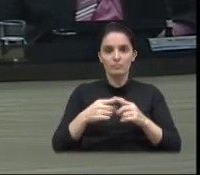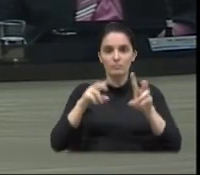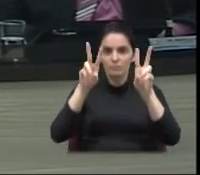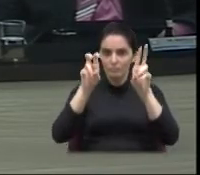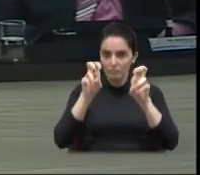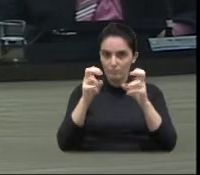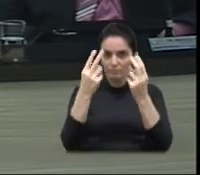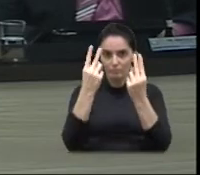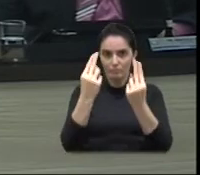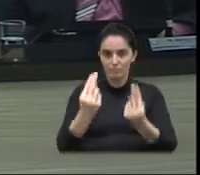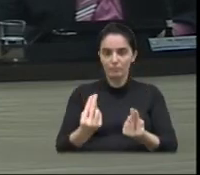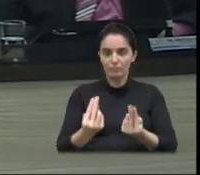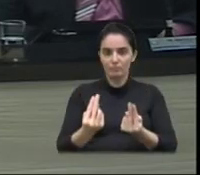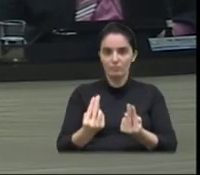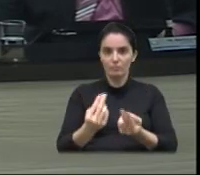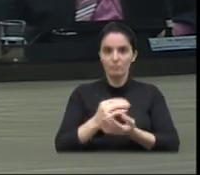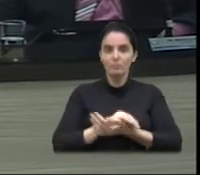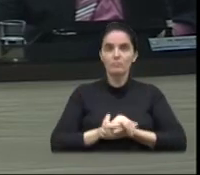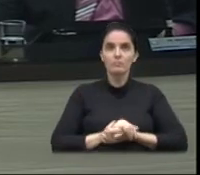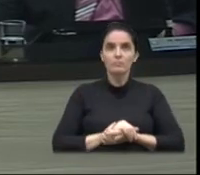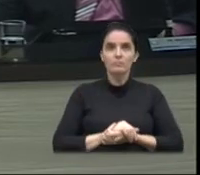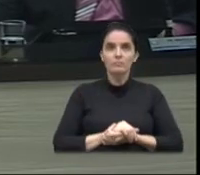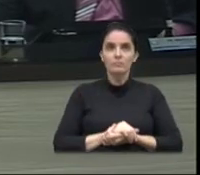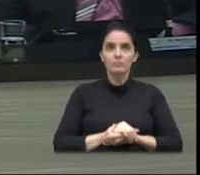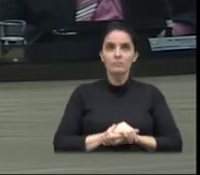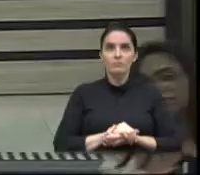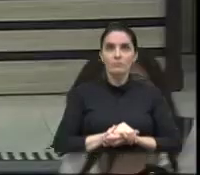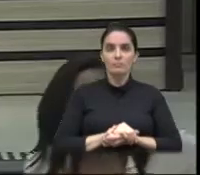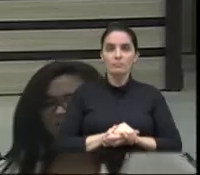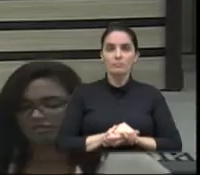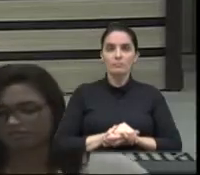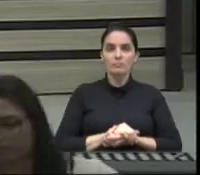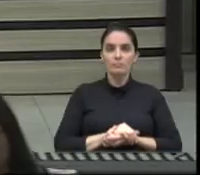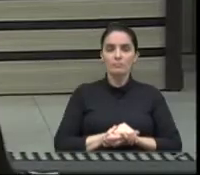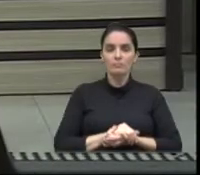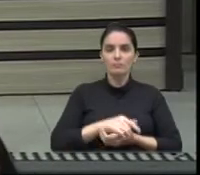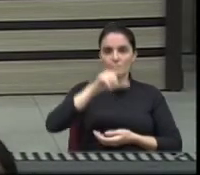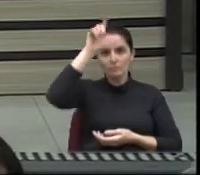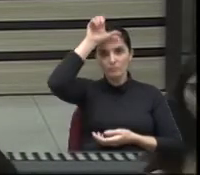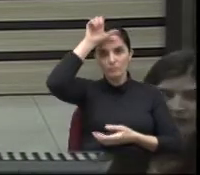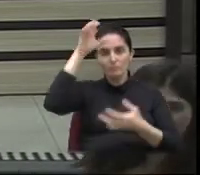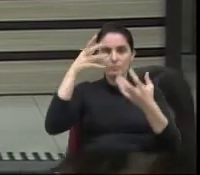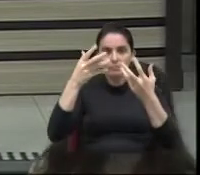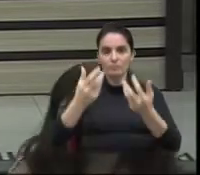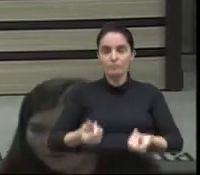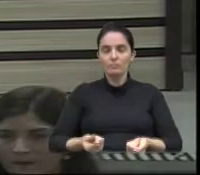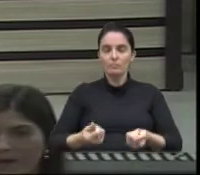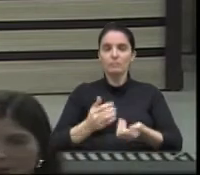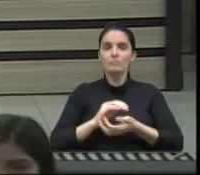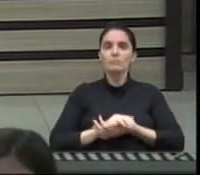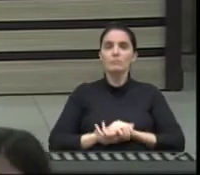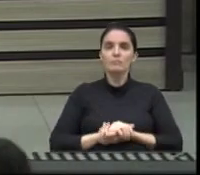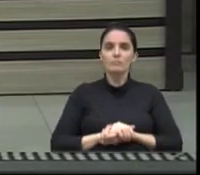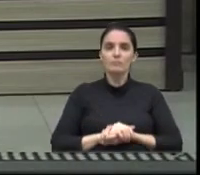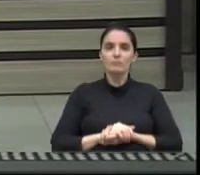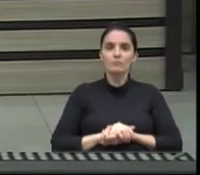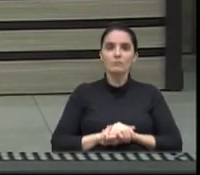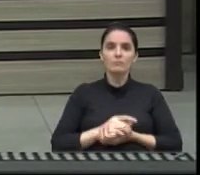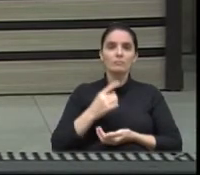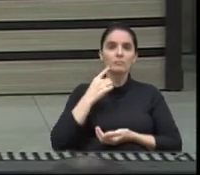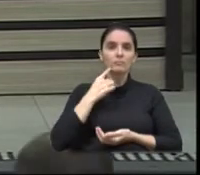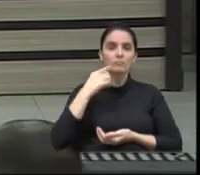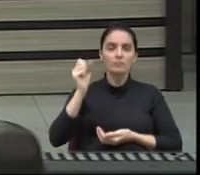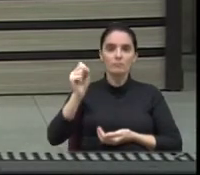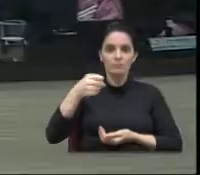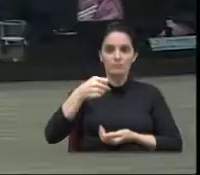da moção anterior de autoria da doutora Mayra. Preciso da anuência dos líderes para a retirada. Cleiton Silva.